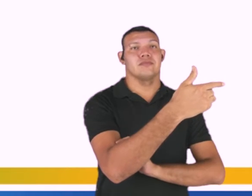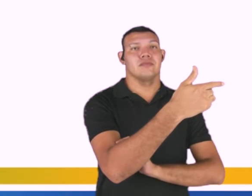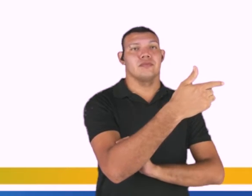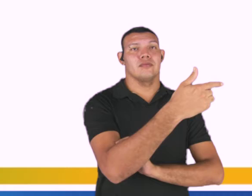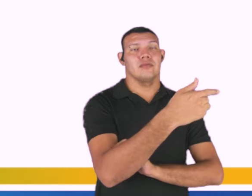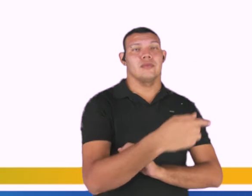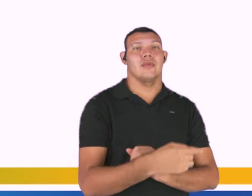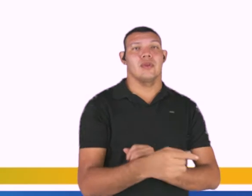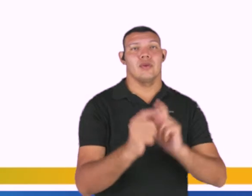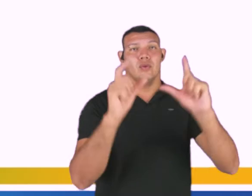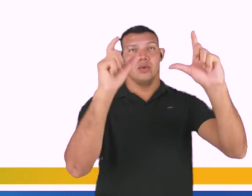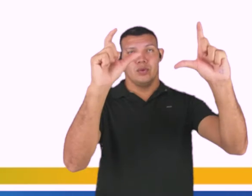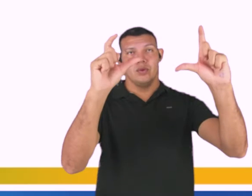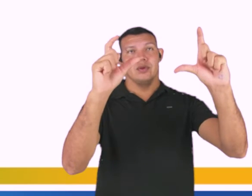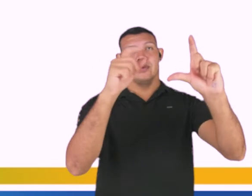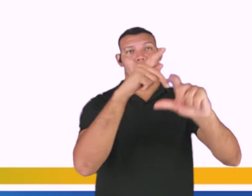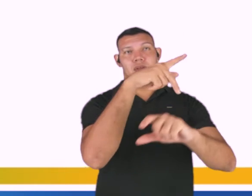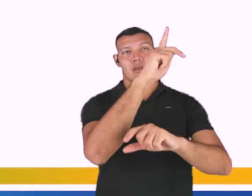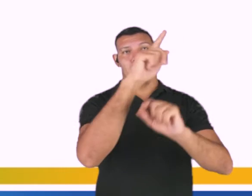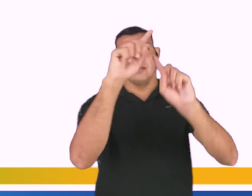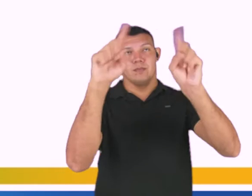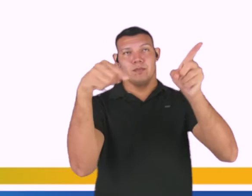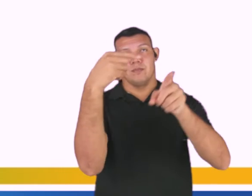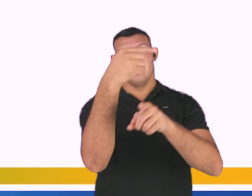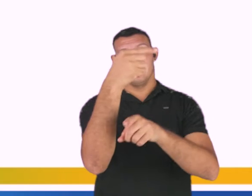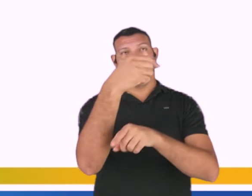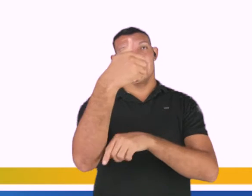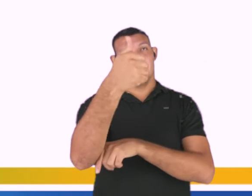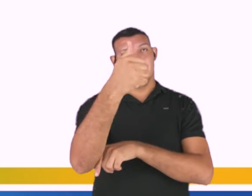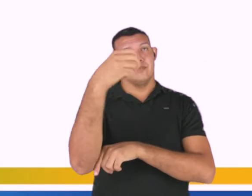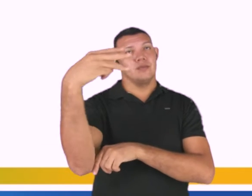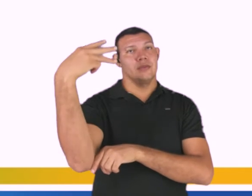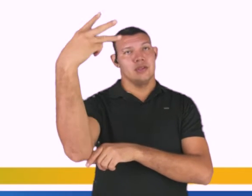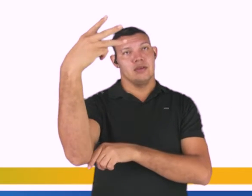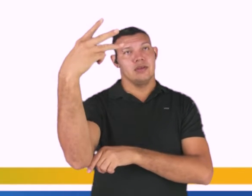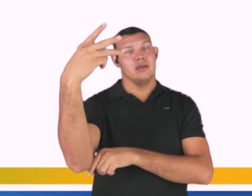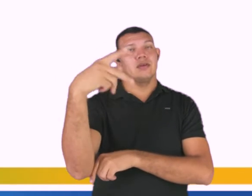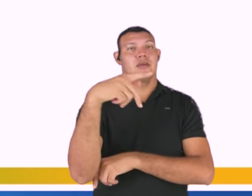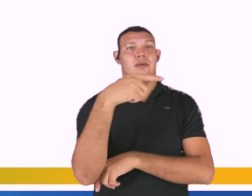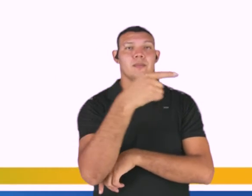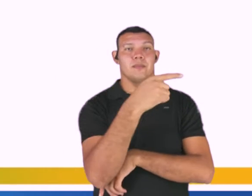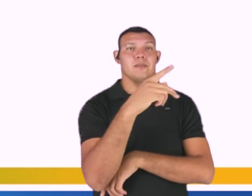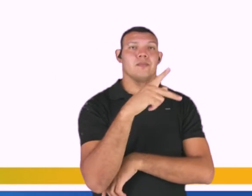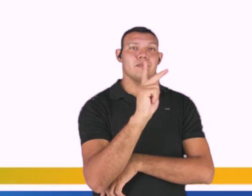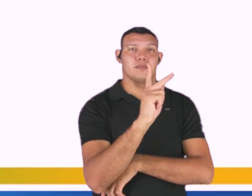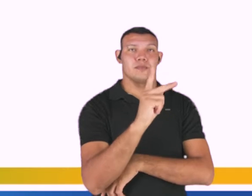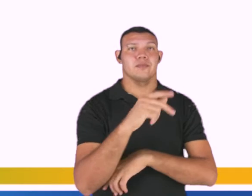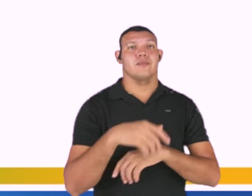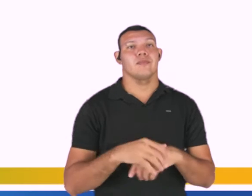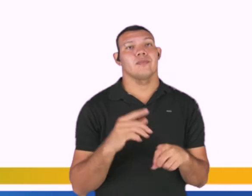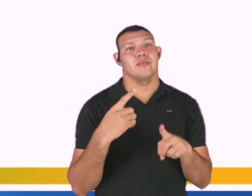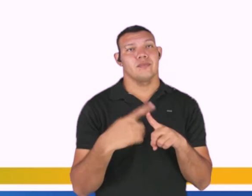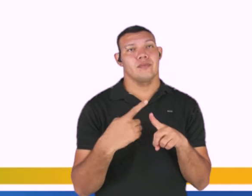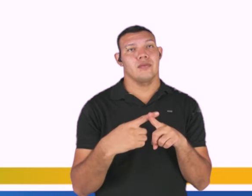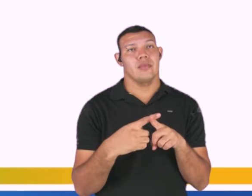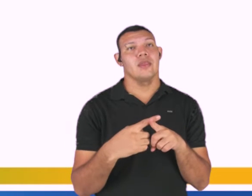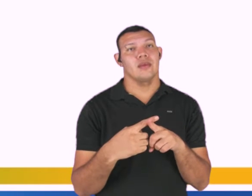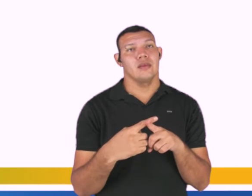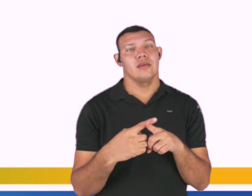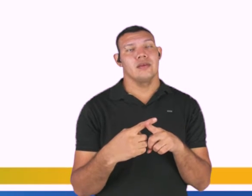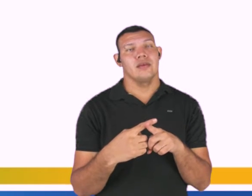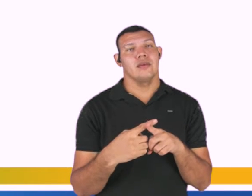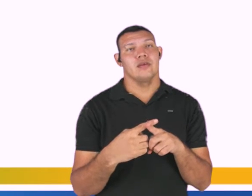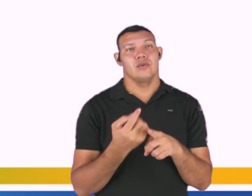No segundo termo, nós temos o k vezes menos 1 ao cubo, e aí ficou só menos k, porque todo